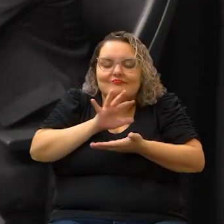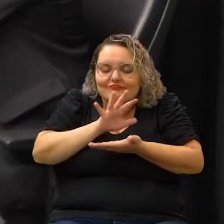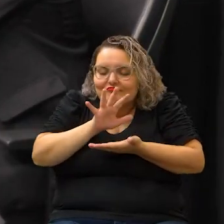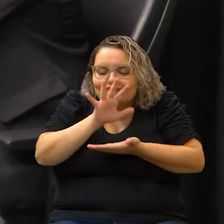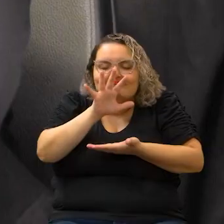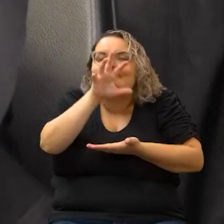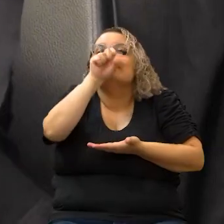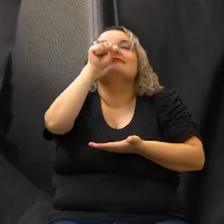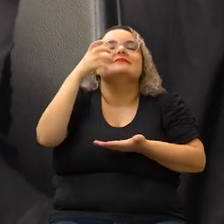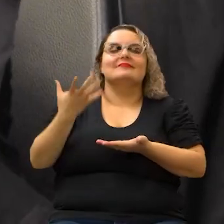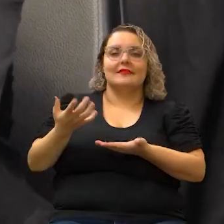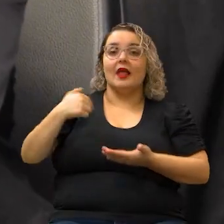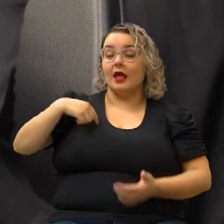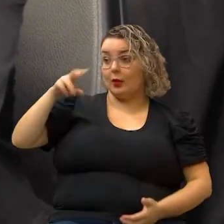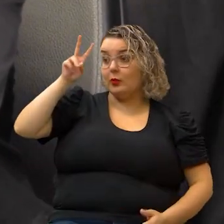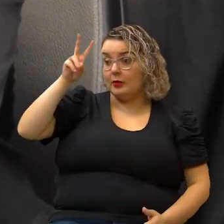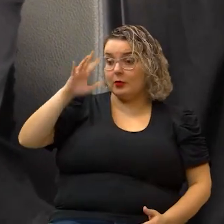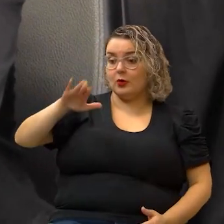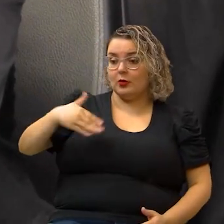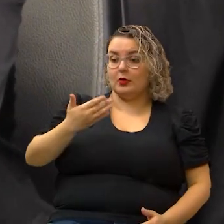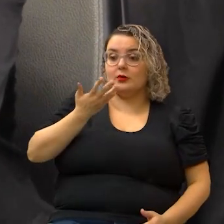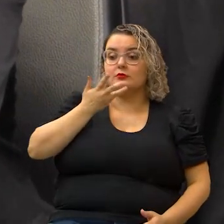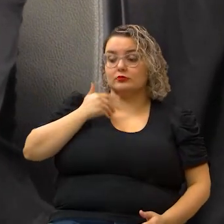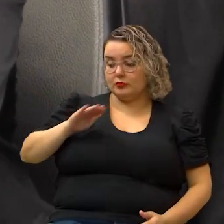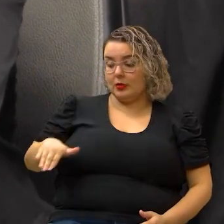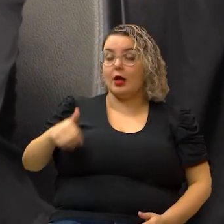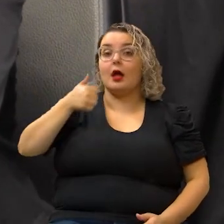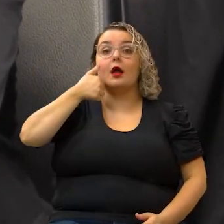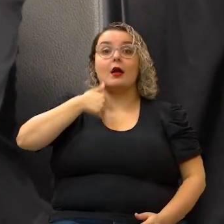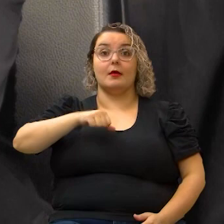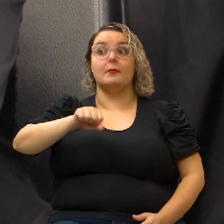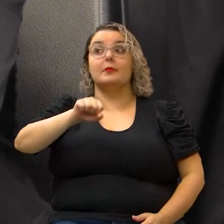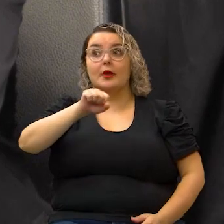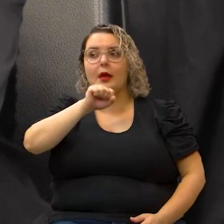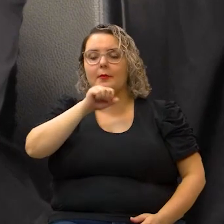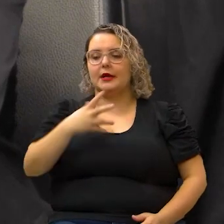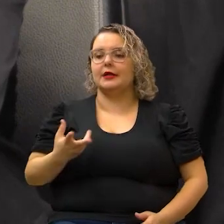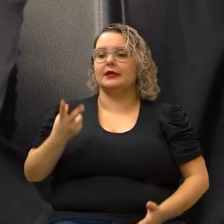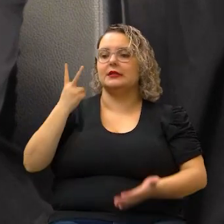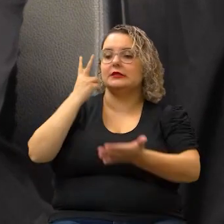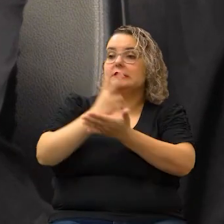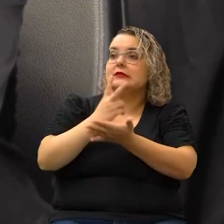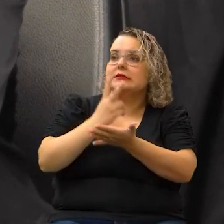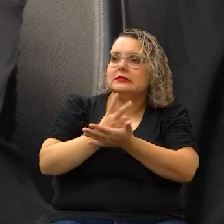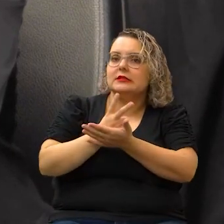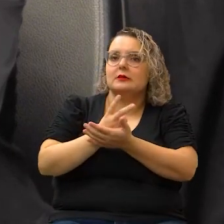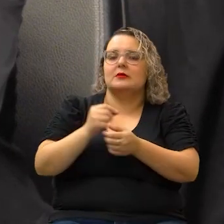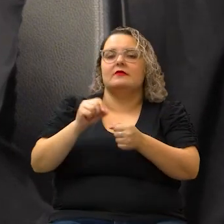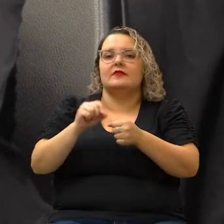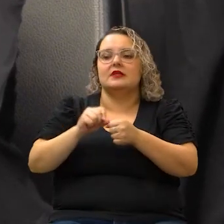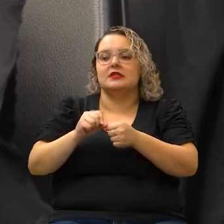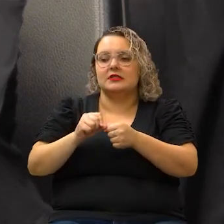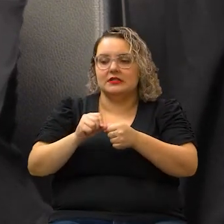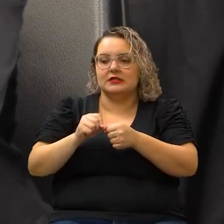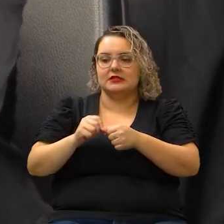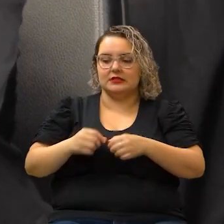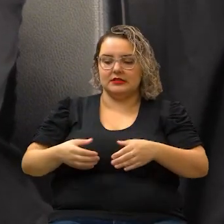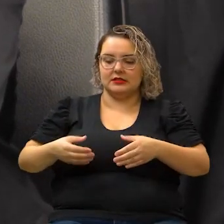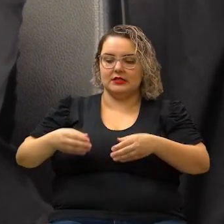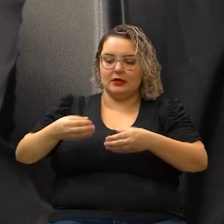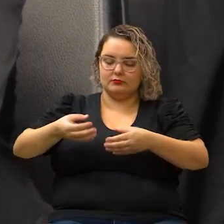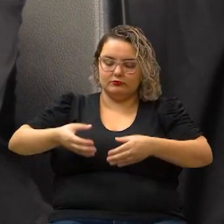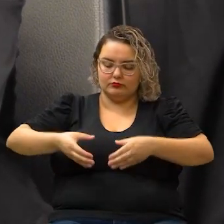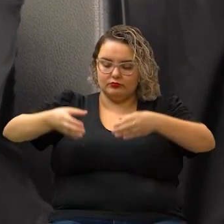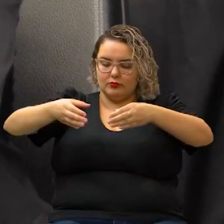por bom. quê? Eu lembro, quando eu era pequeno, a minha mãe, ela sempre coava o café naquele coador de